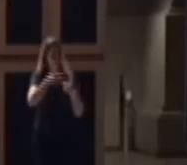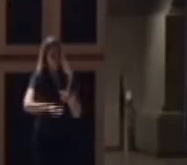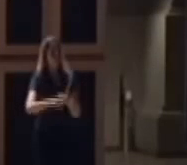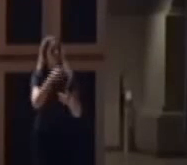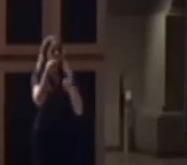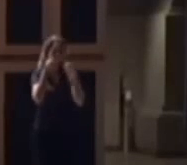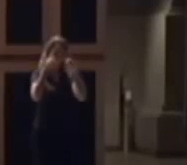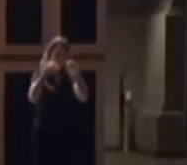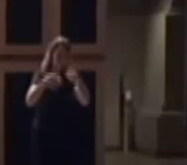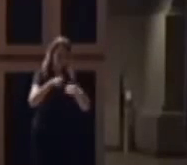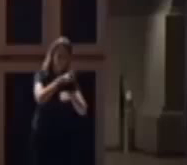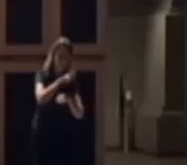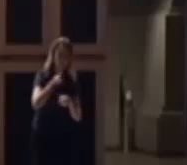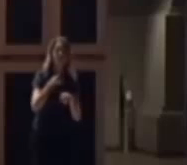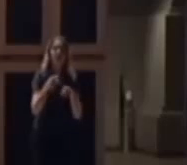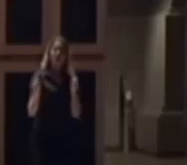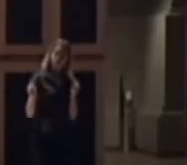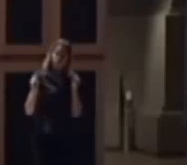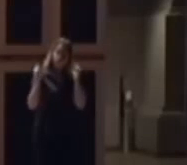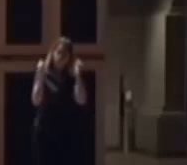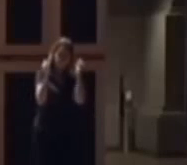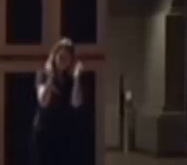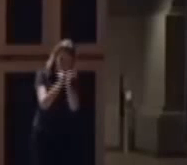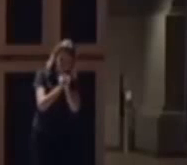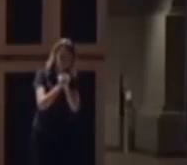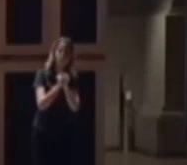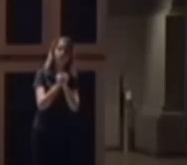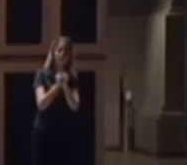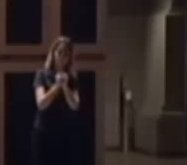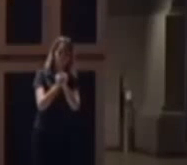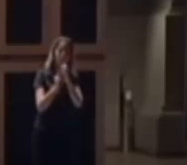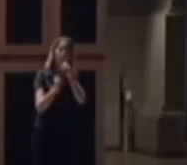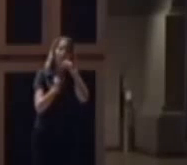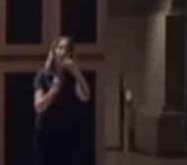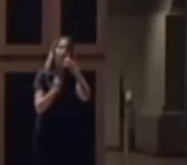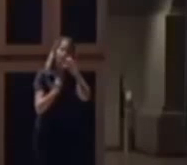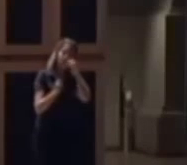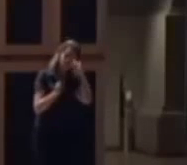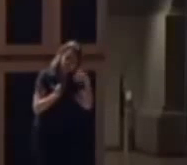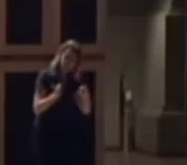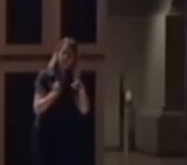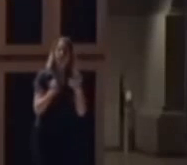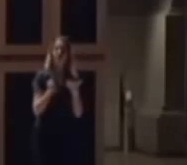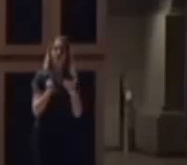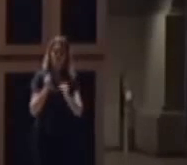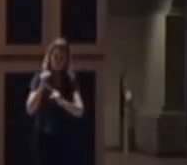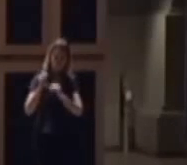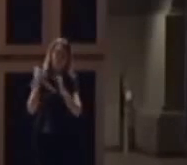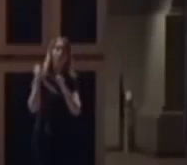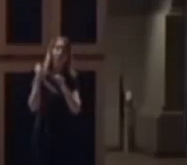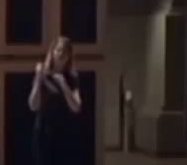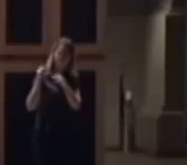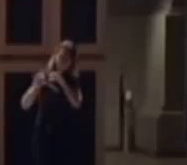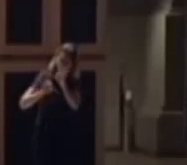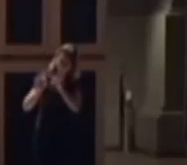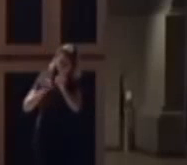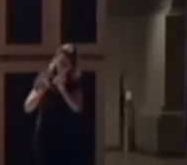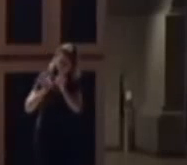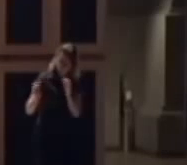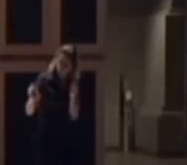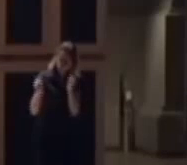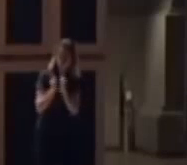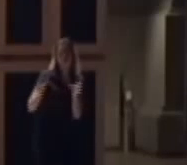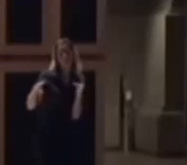esses critérios são definidos junto com a OCIP, dialogados, construídos efetivamente de maneira